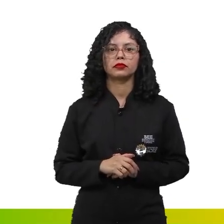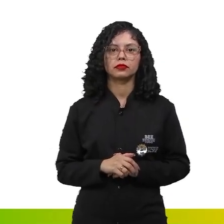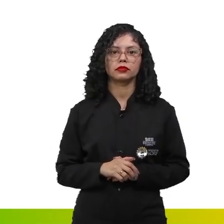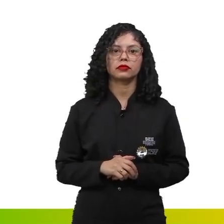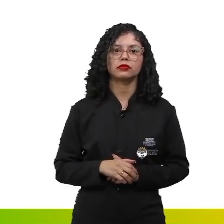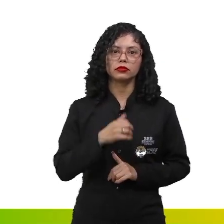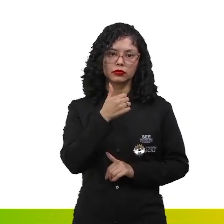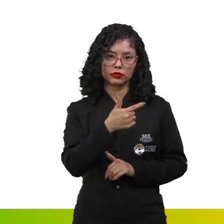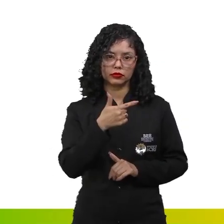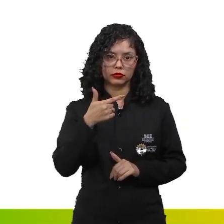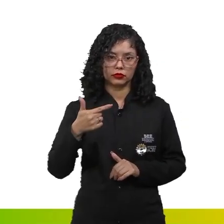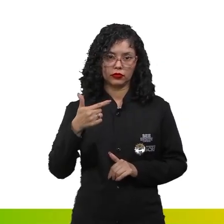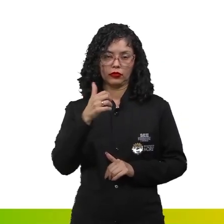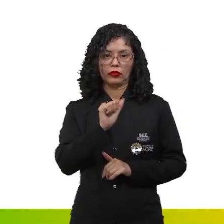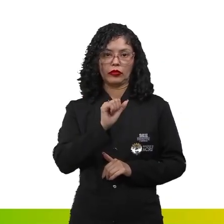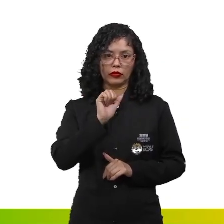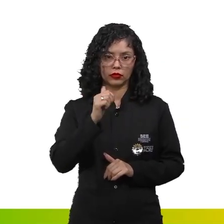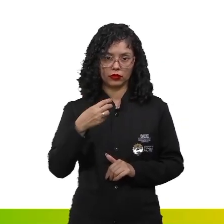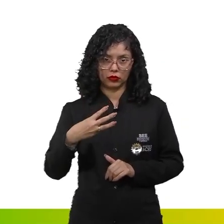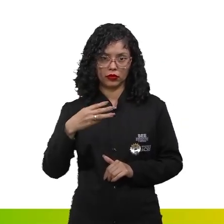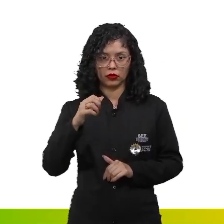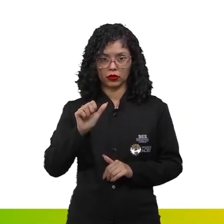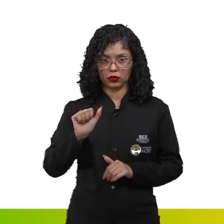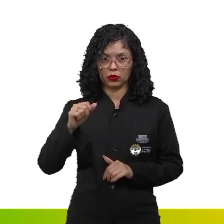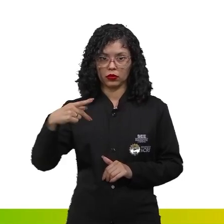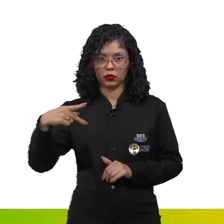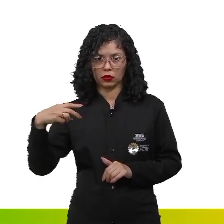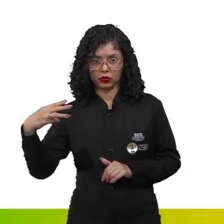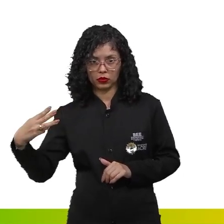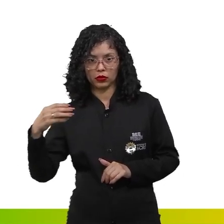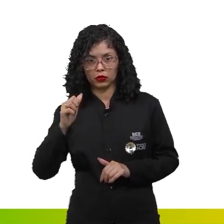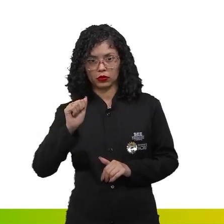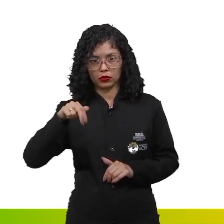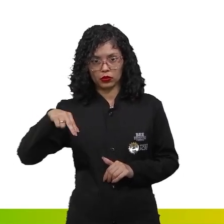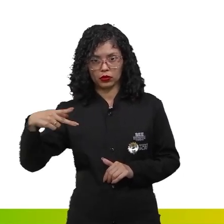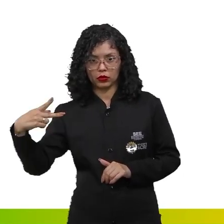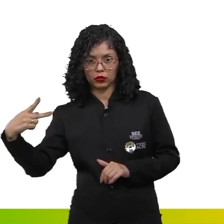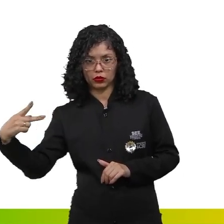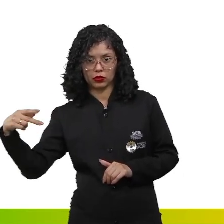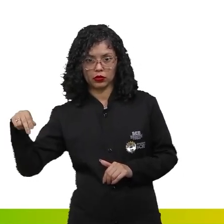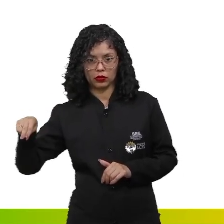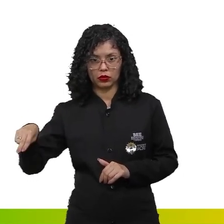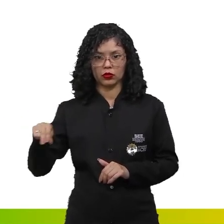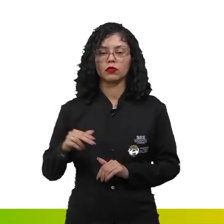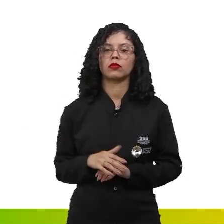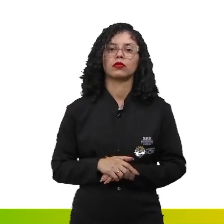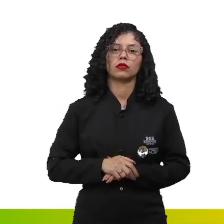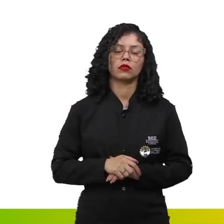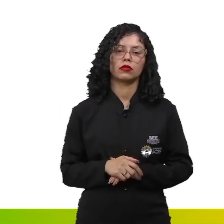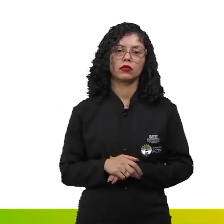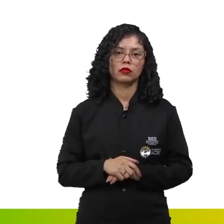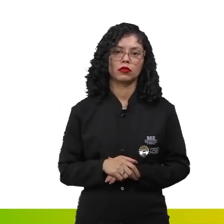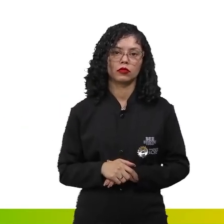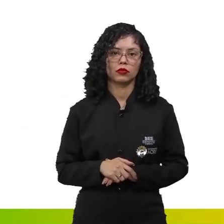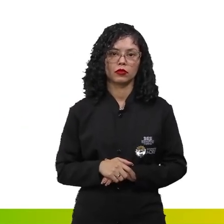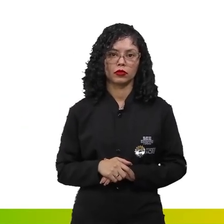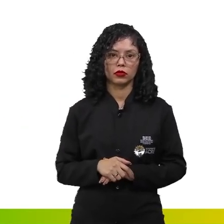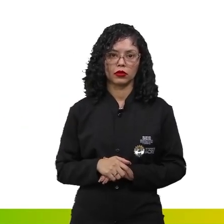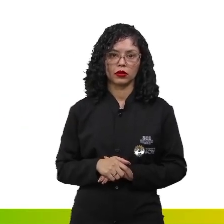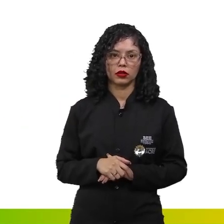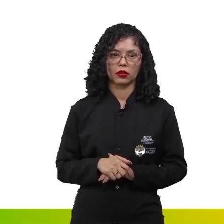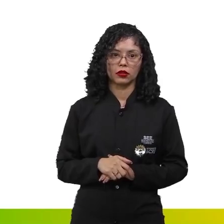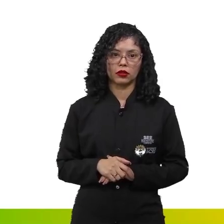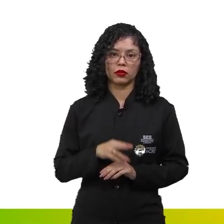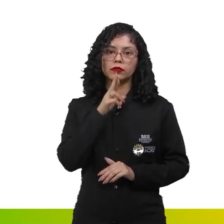igual a 2 vezes P2, a 3 vezes P3, que é igual a N vezes Pn. Mas é melhor a